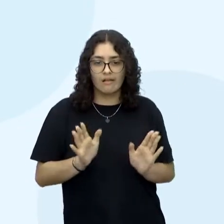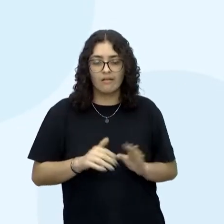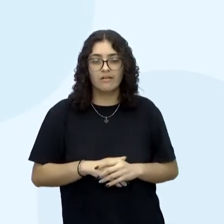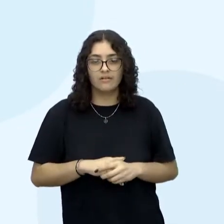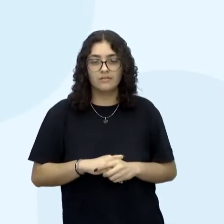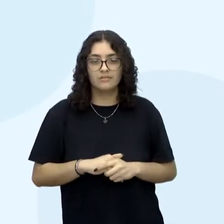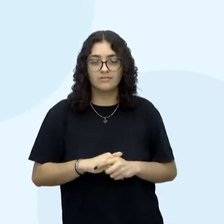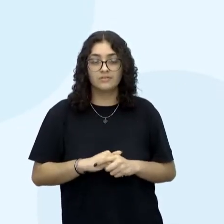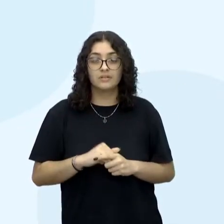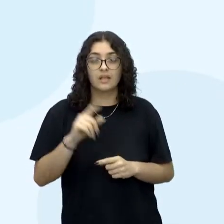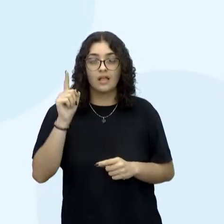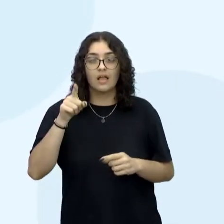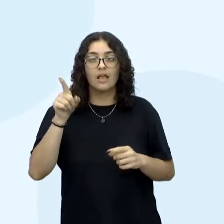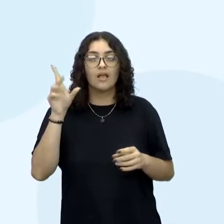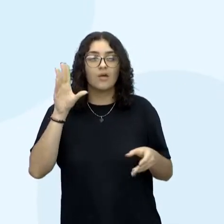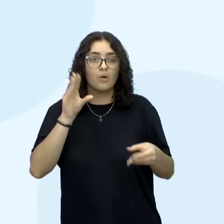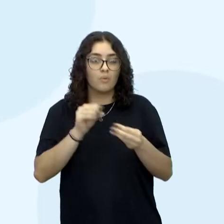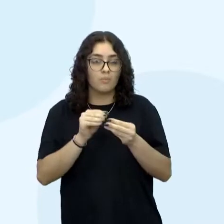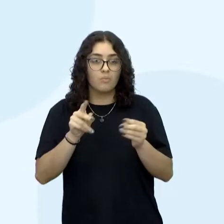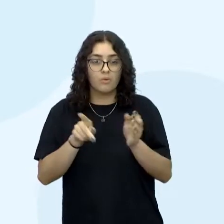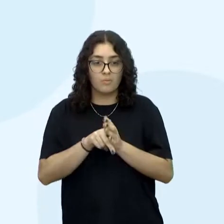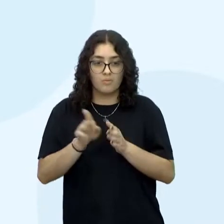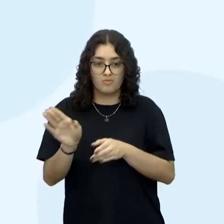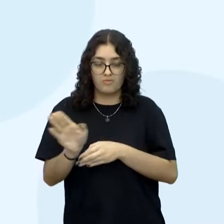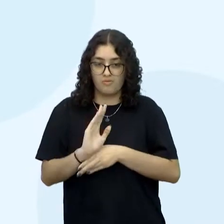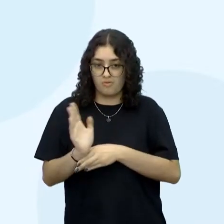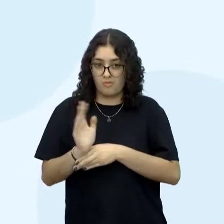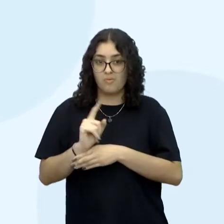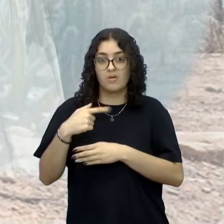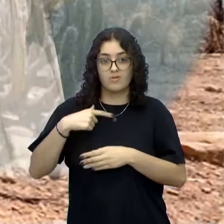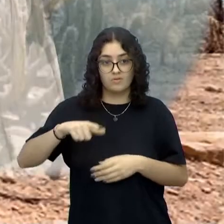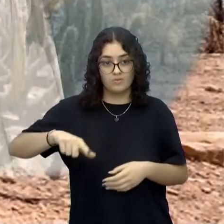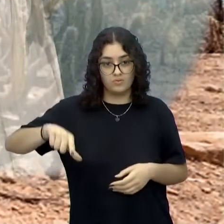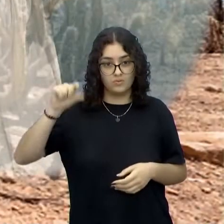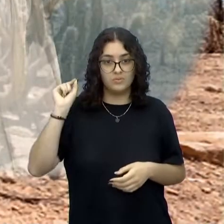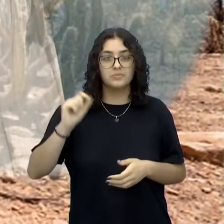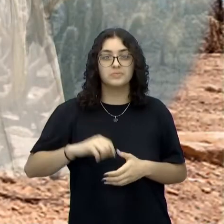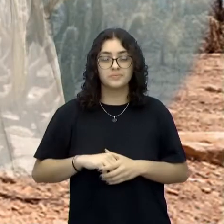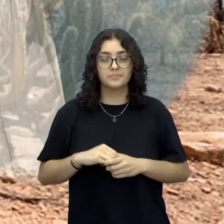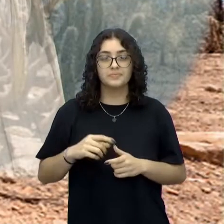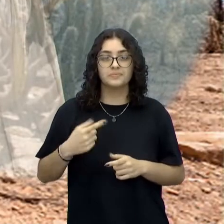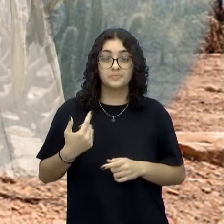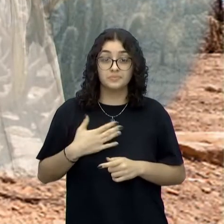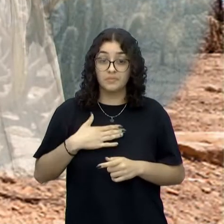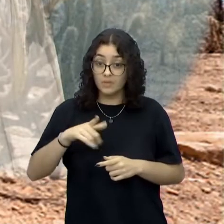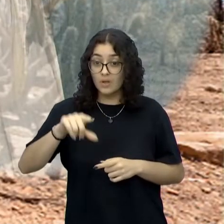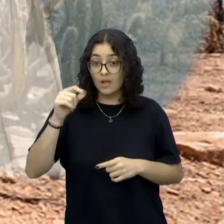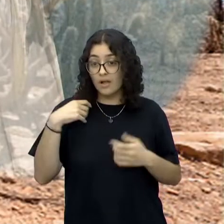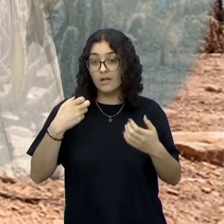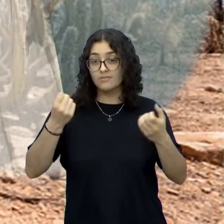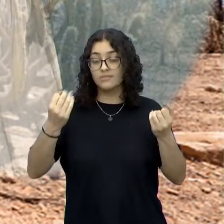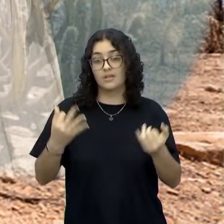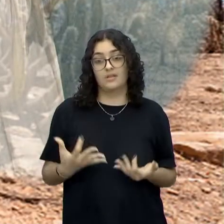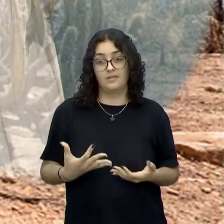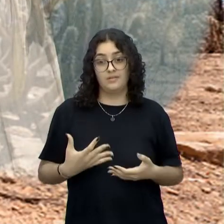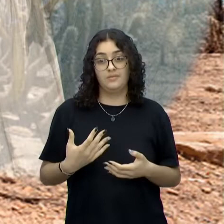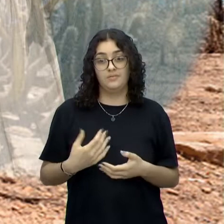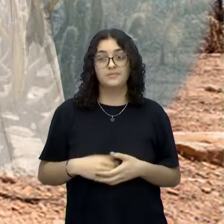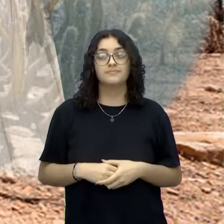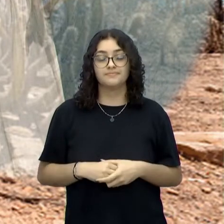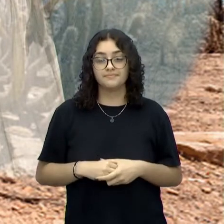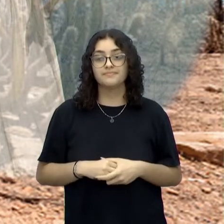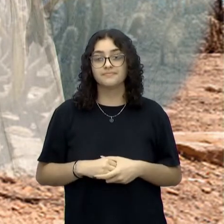gente? Então essa é a sinopse do filme Guerra de Canudos que eu escolhi. Eu fui lá, escolhi esse filme, quero falar sobre ele. Passei a